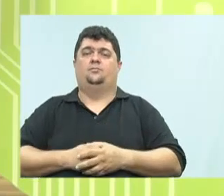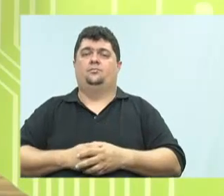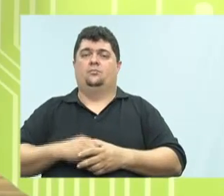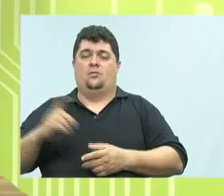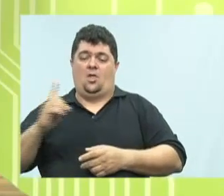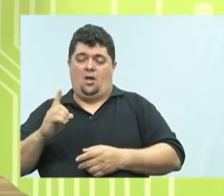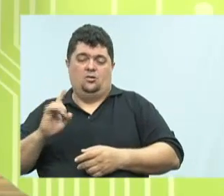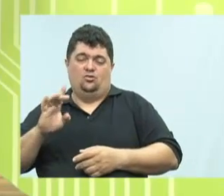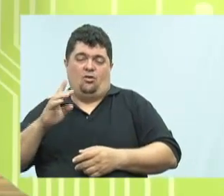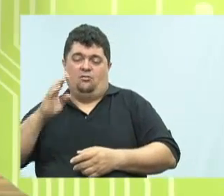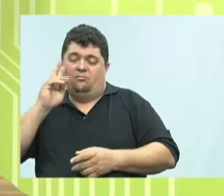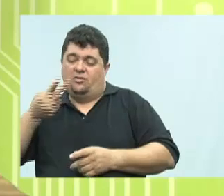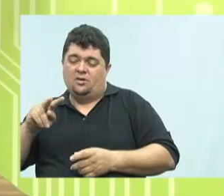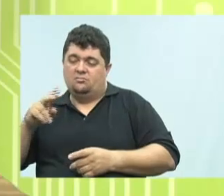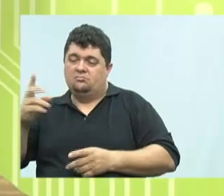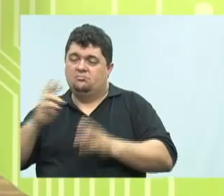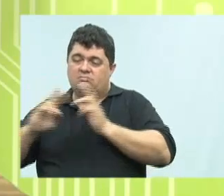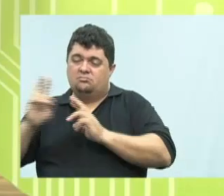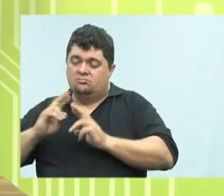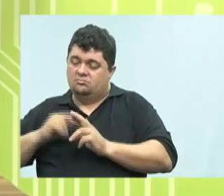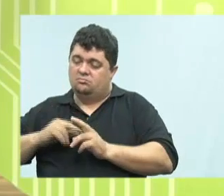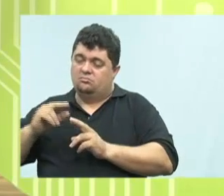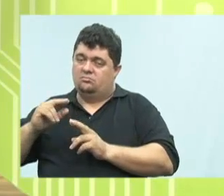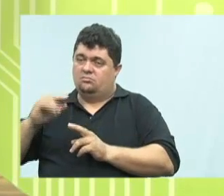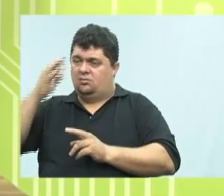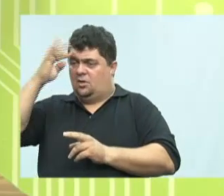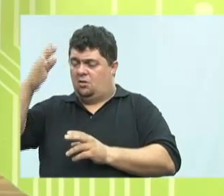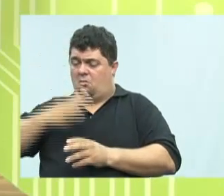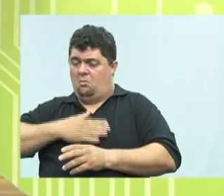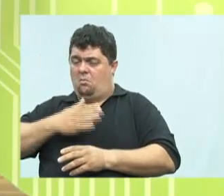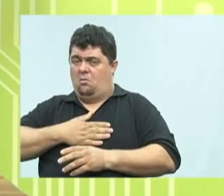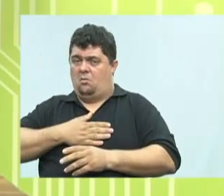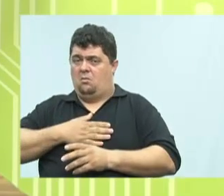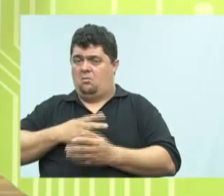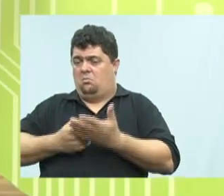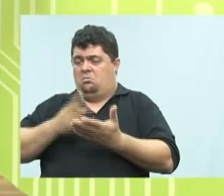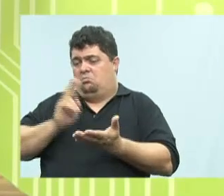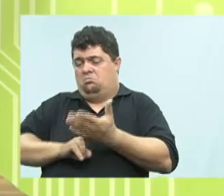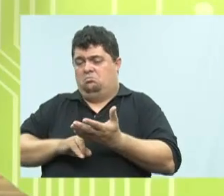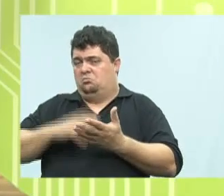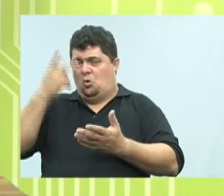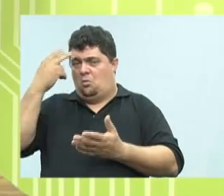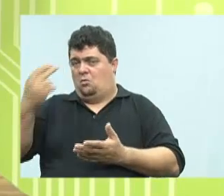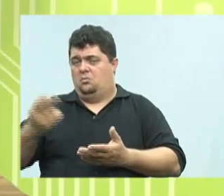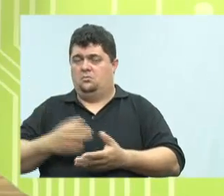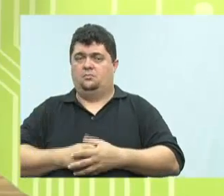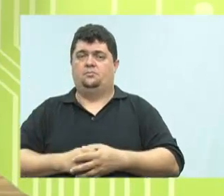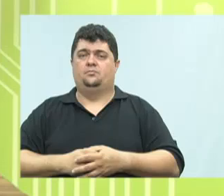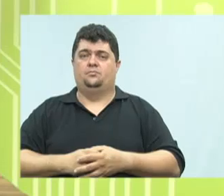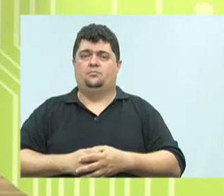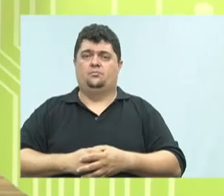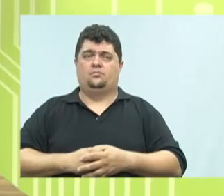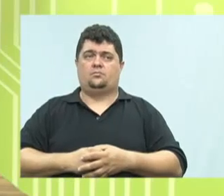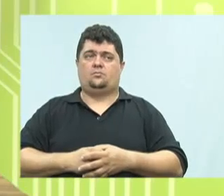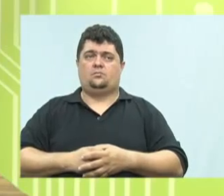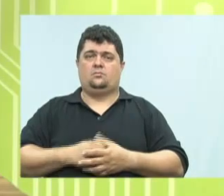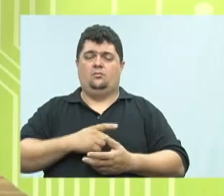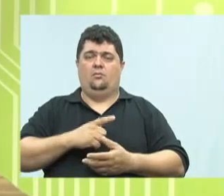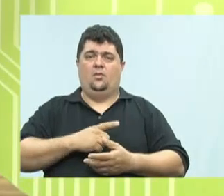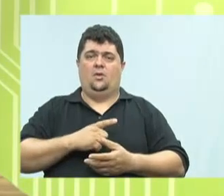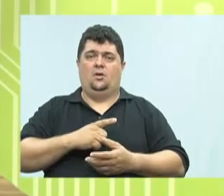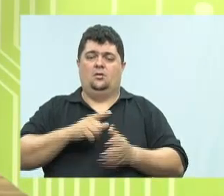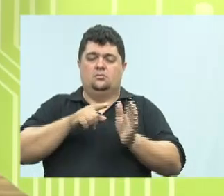e interpretação, sem ter que realizar uma intervenção. Enquanto que a